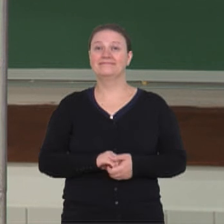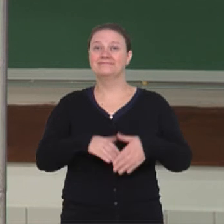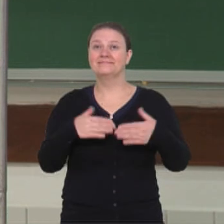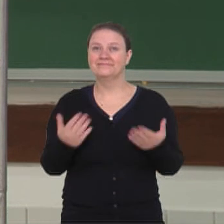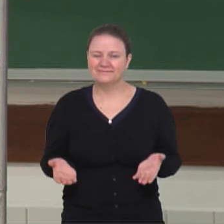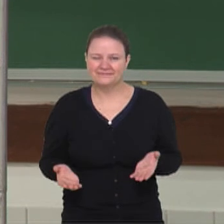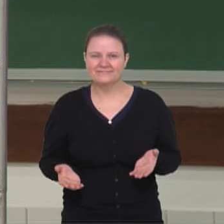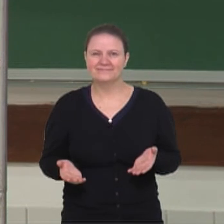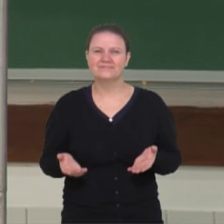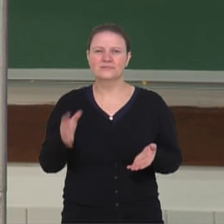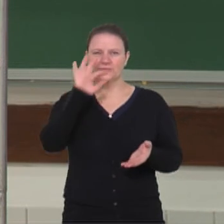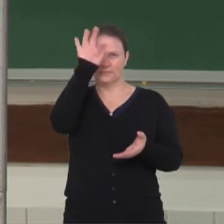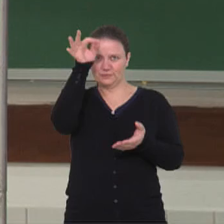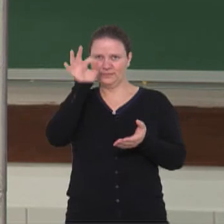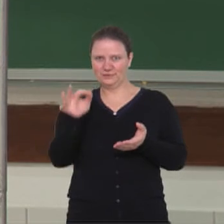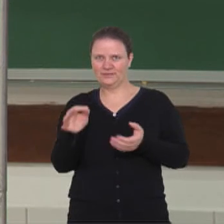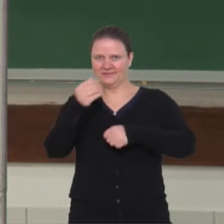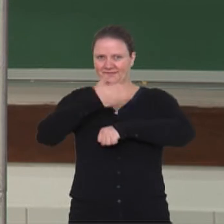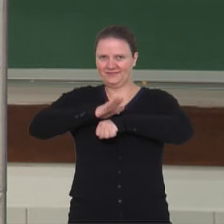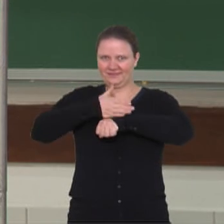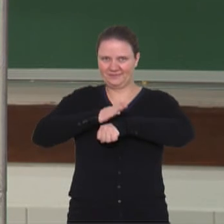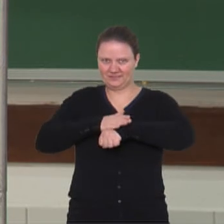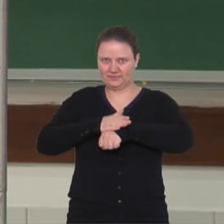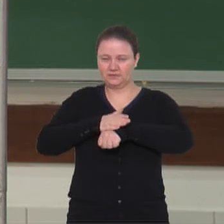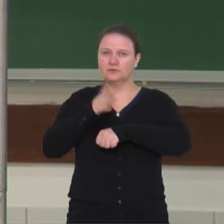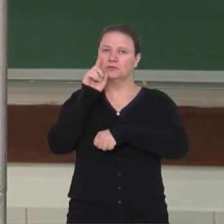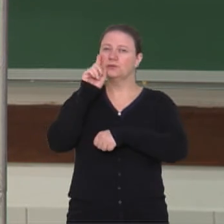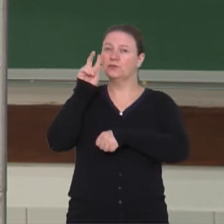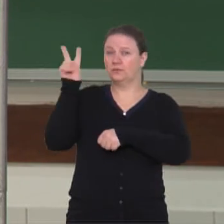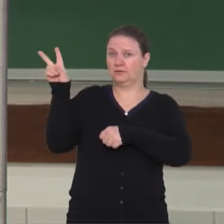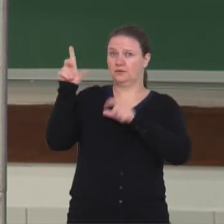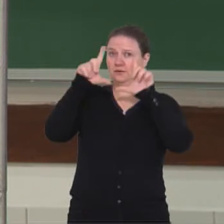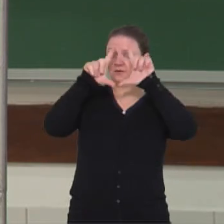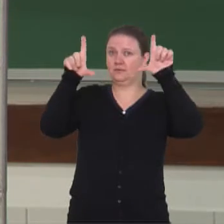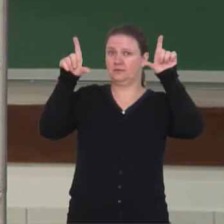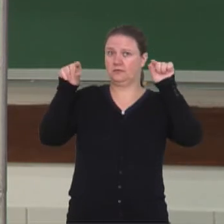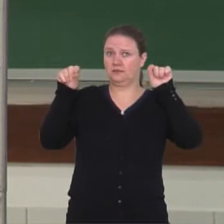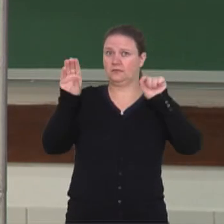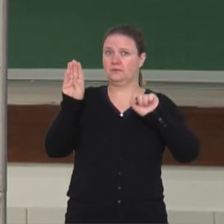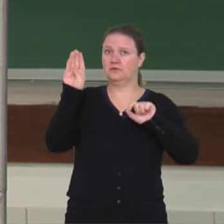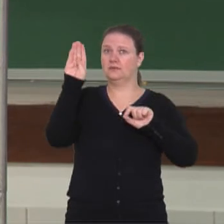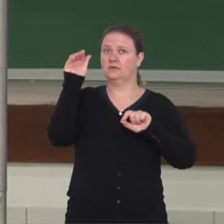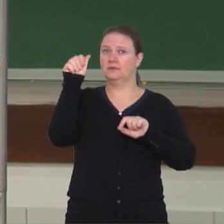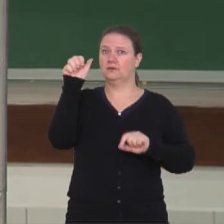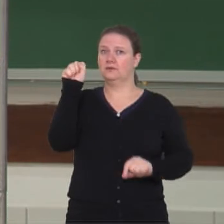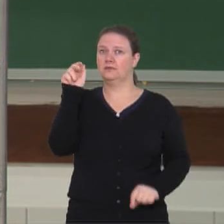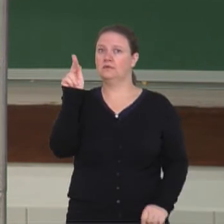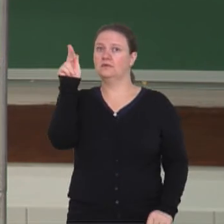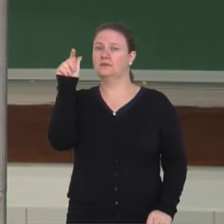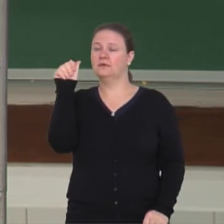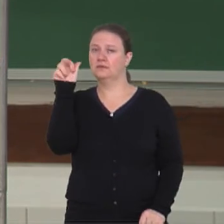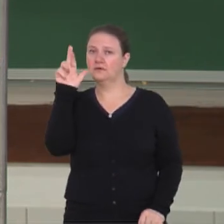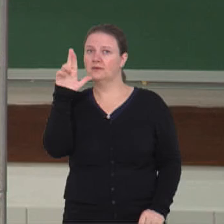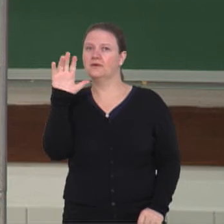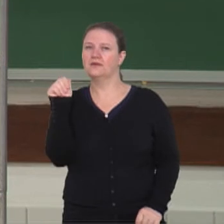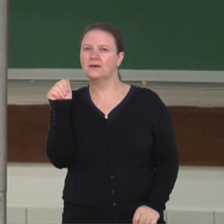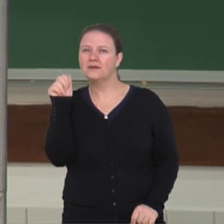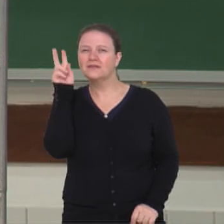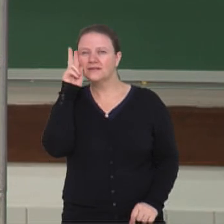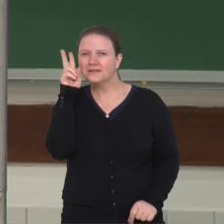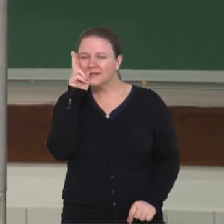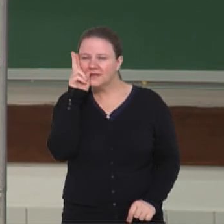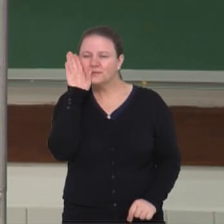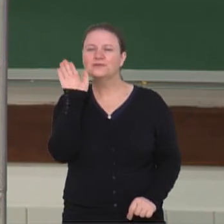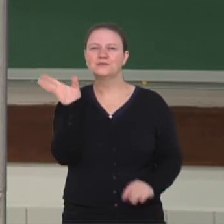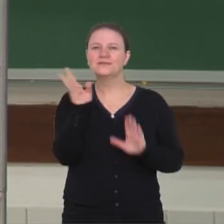Muito bem, vamos corrigir agora os exercícios. Viram lá a fórmula de Bhaskara? Fórmula resolutiva de equação de segundo grau, soma e produto,